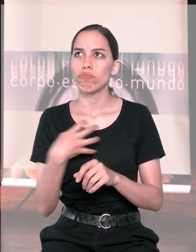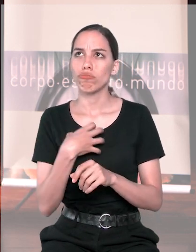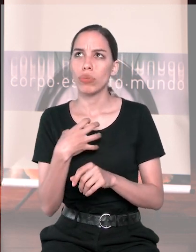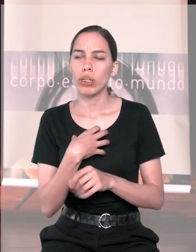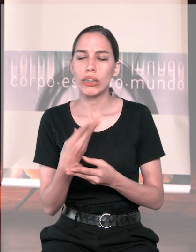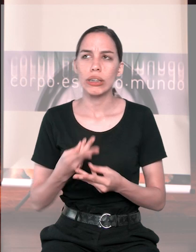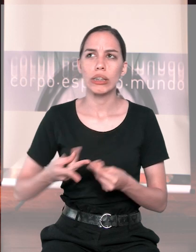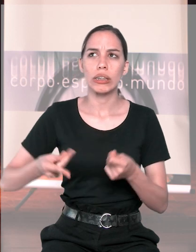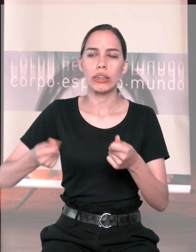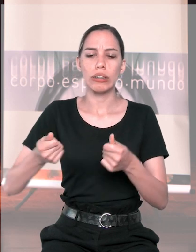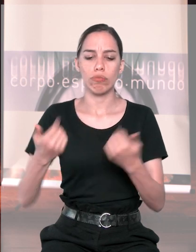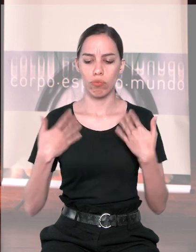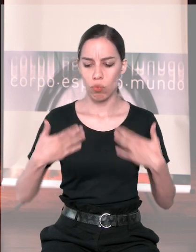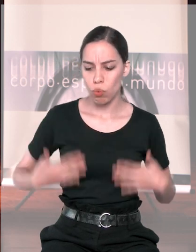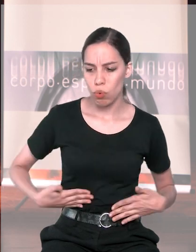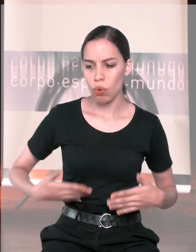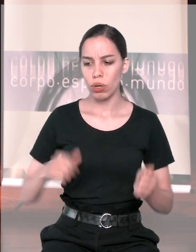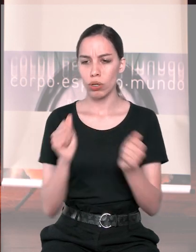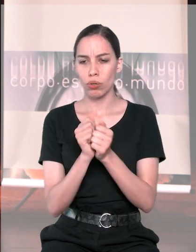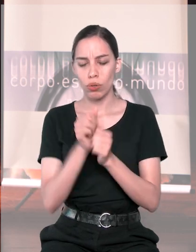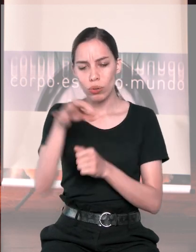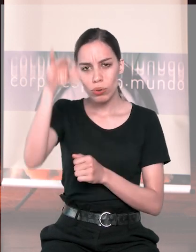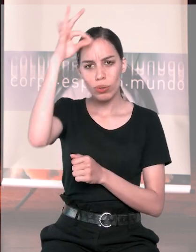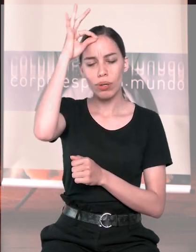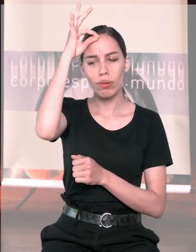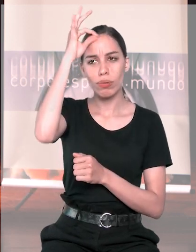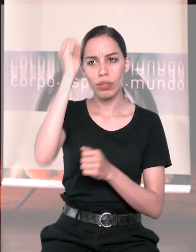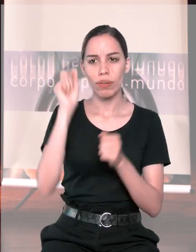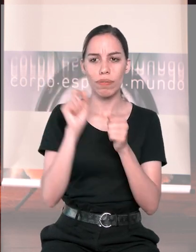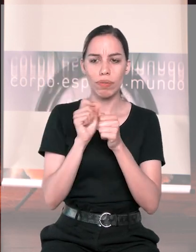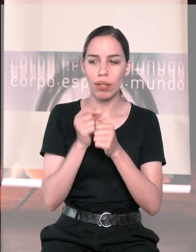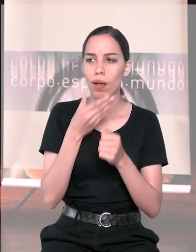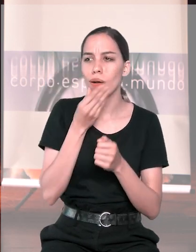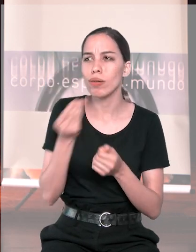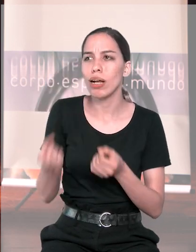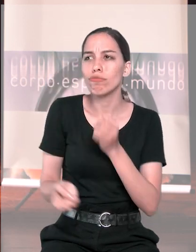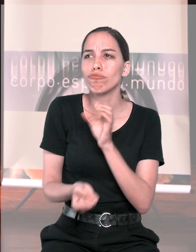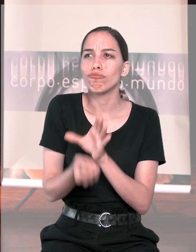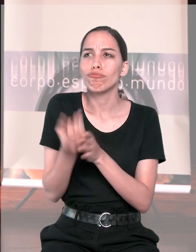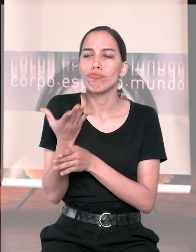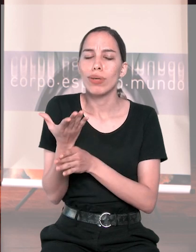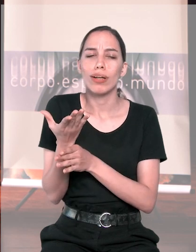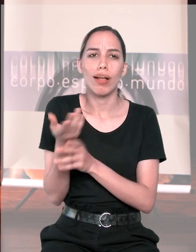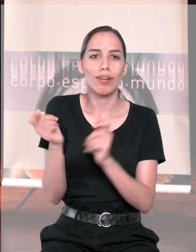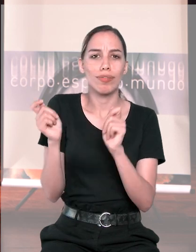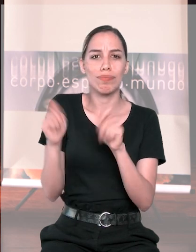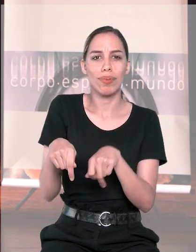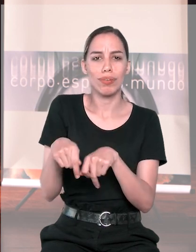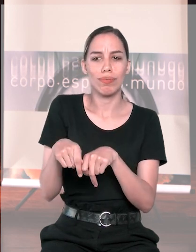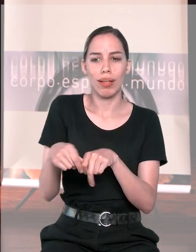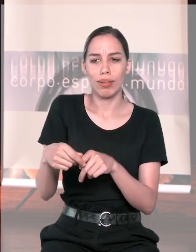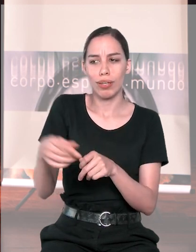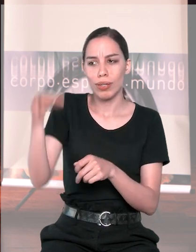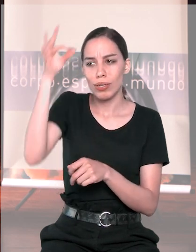o corpo, o mundo, juntamente com o espírito, é que vai levando o Valéry a formular essa